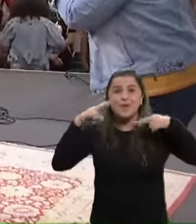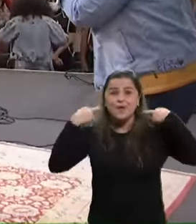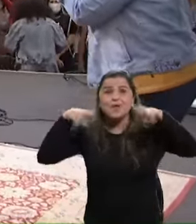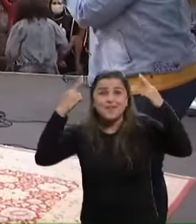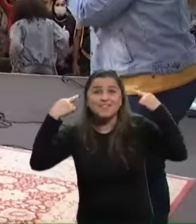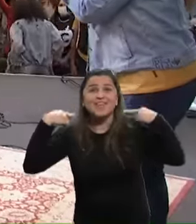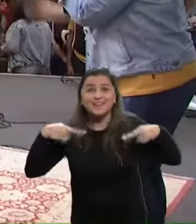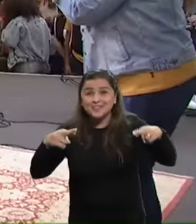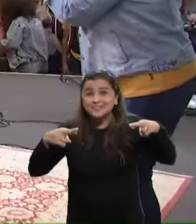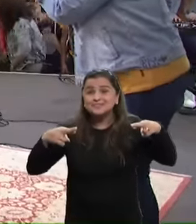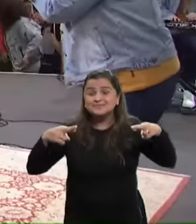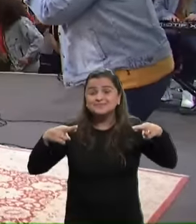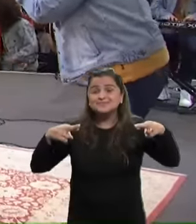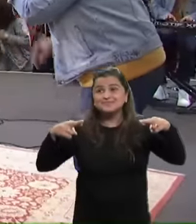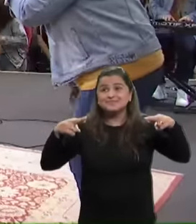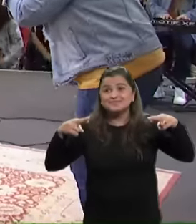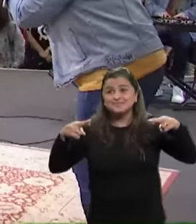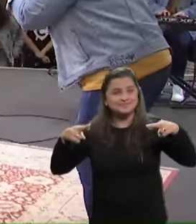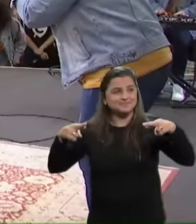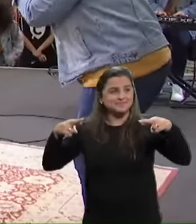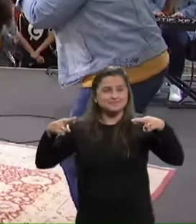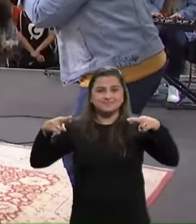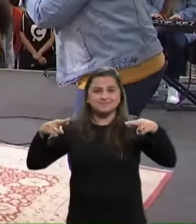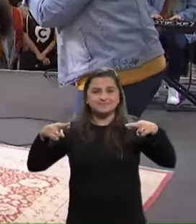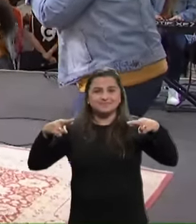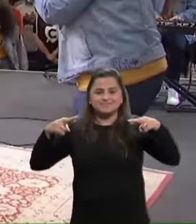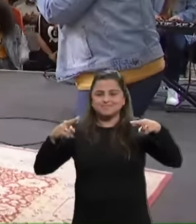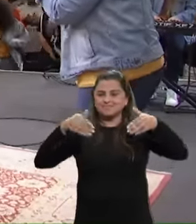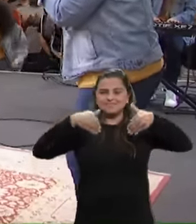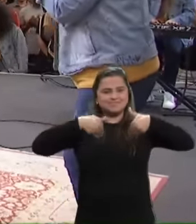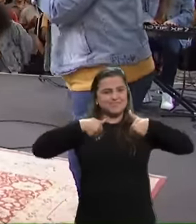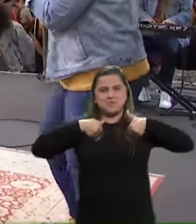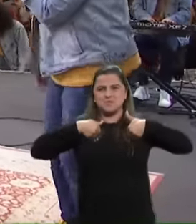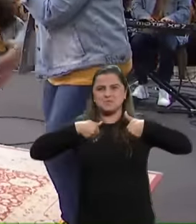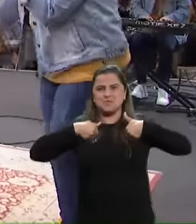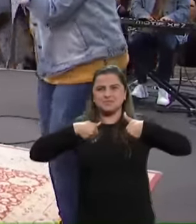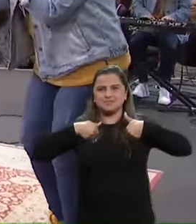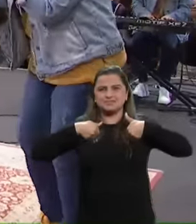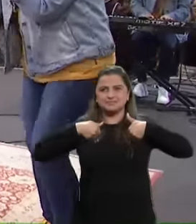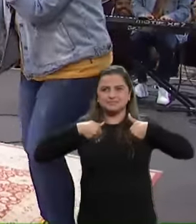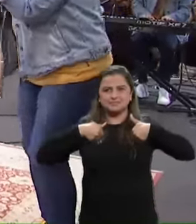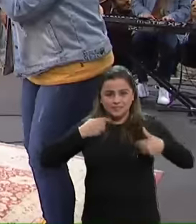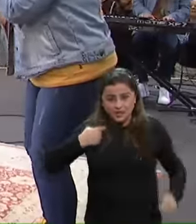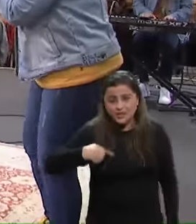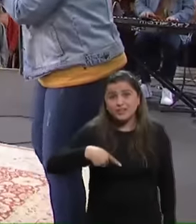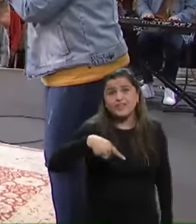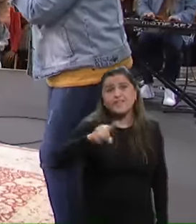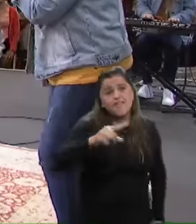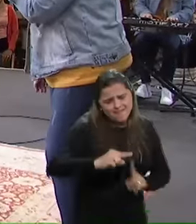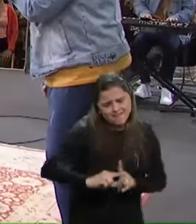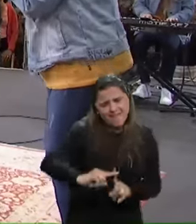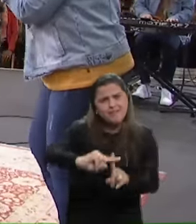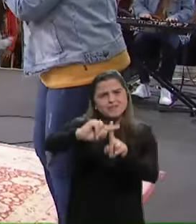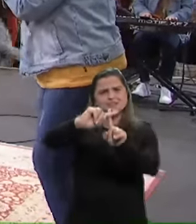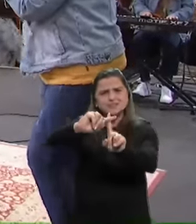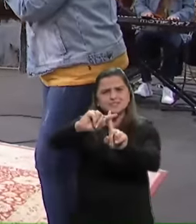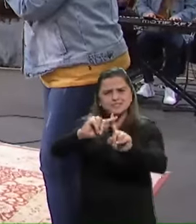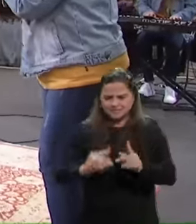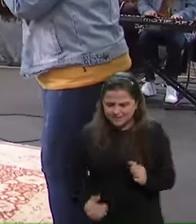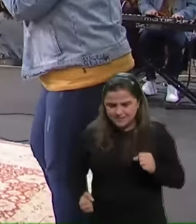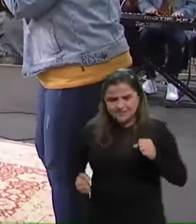cordeiro que não abriu a sua boca e foi até o matadouro,